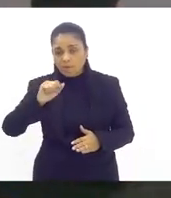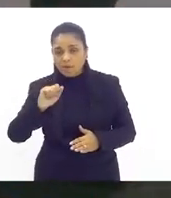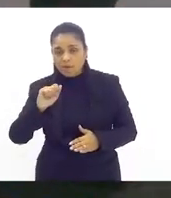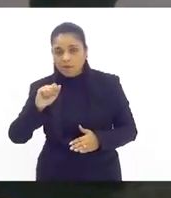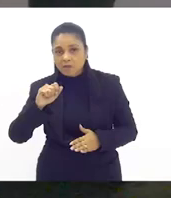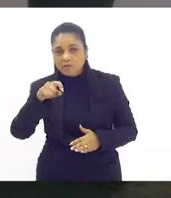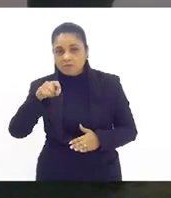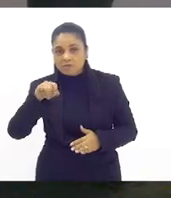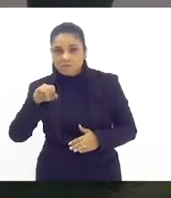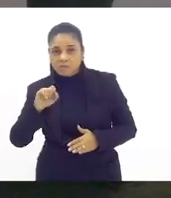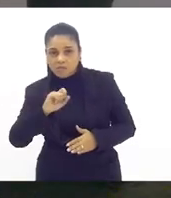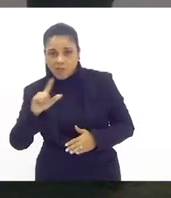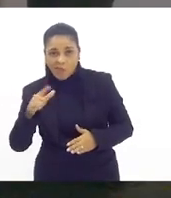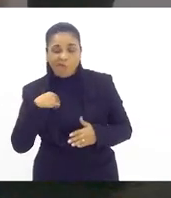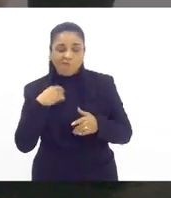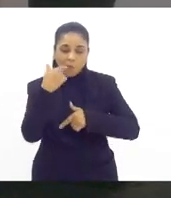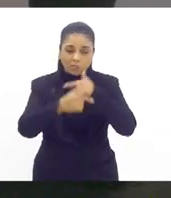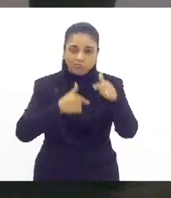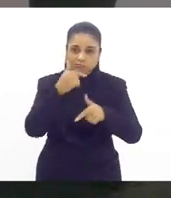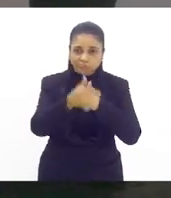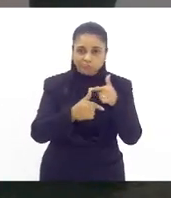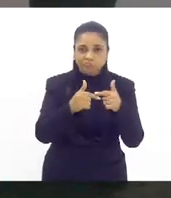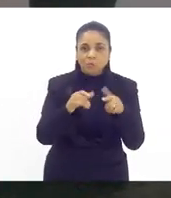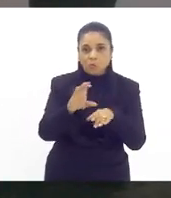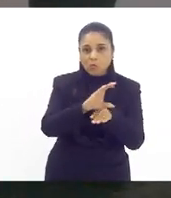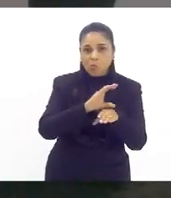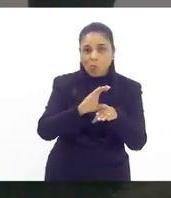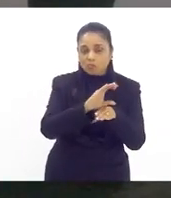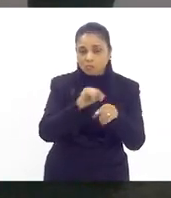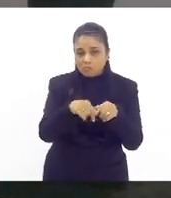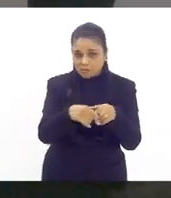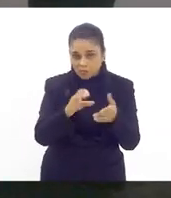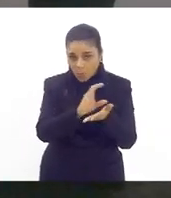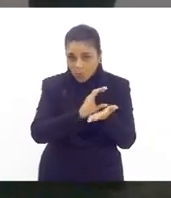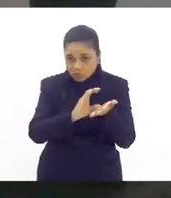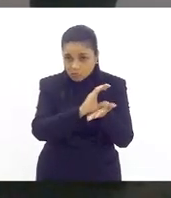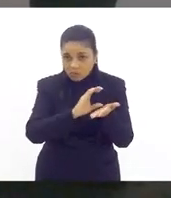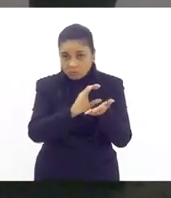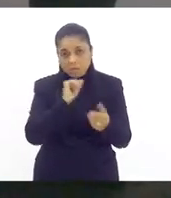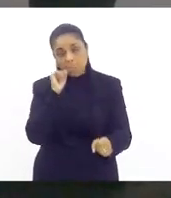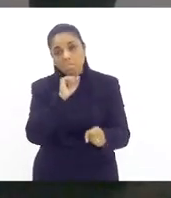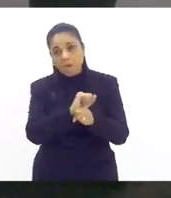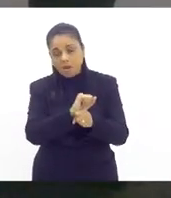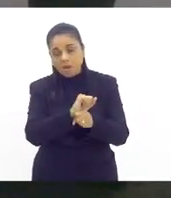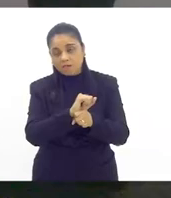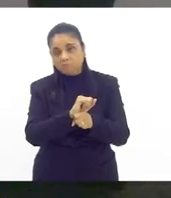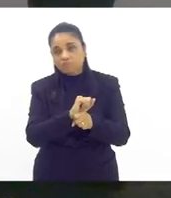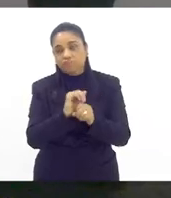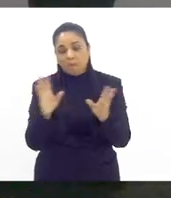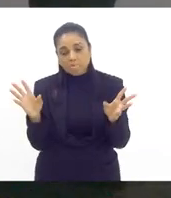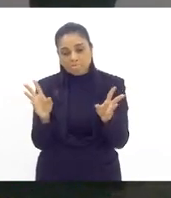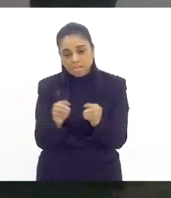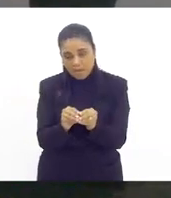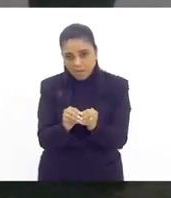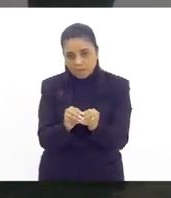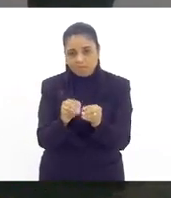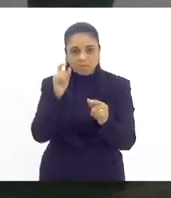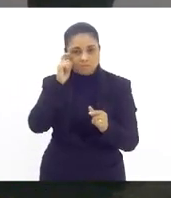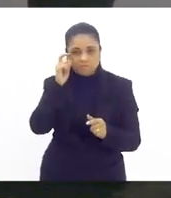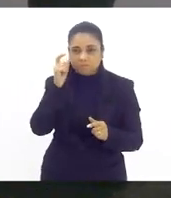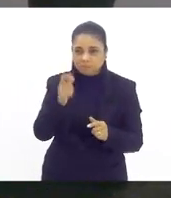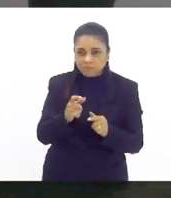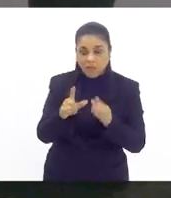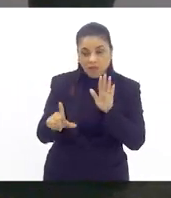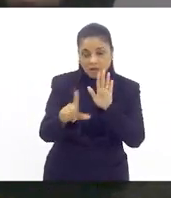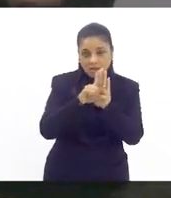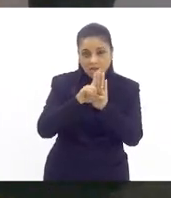movimento social e pelos conselheiros está paralisado então encerra aqui só para chamar atenção